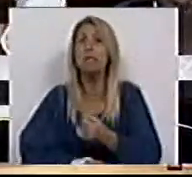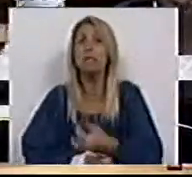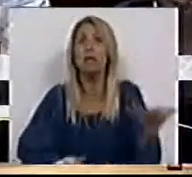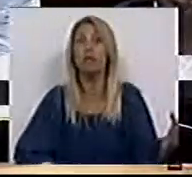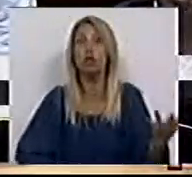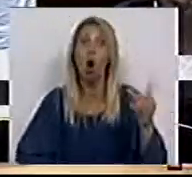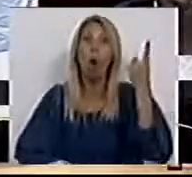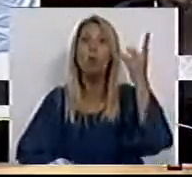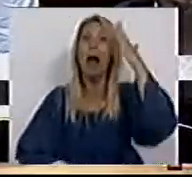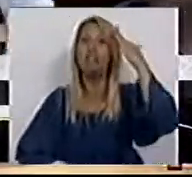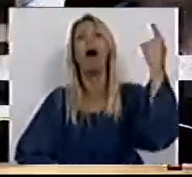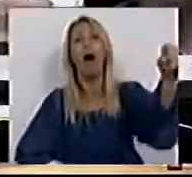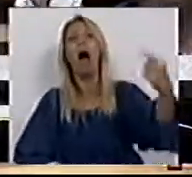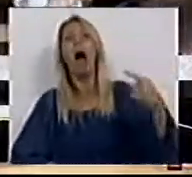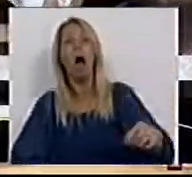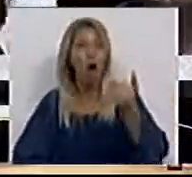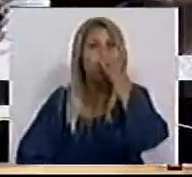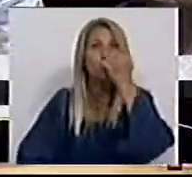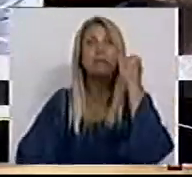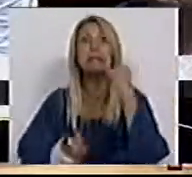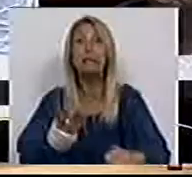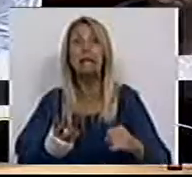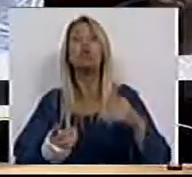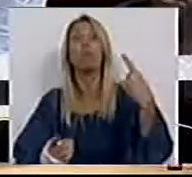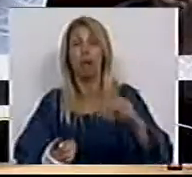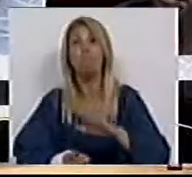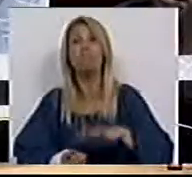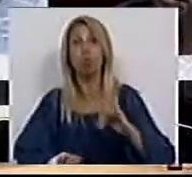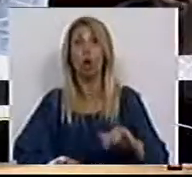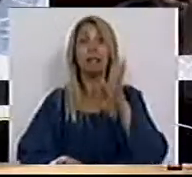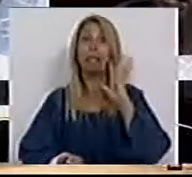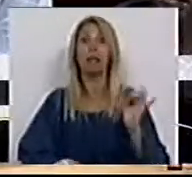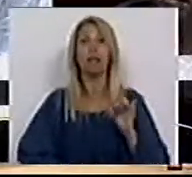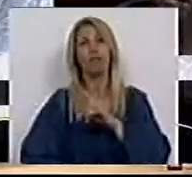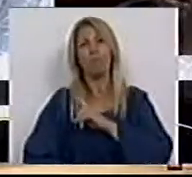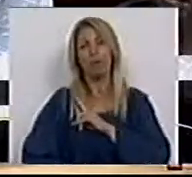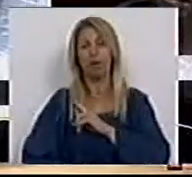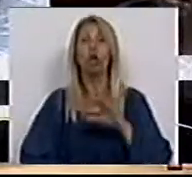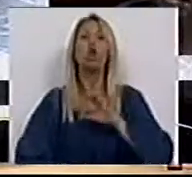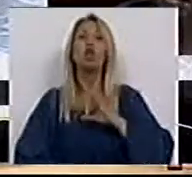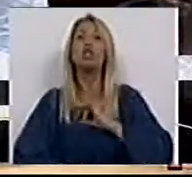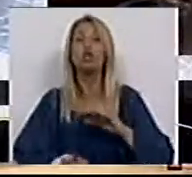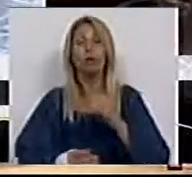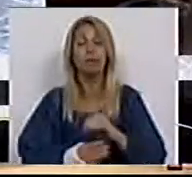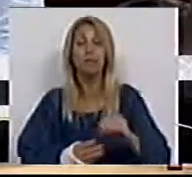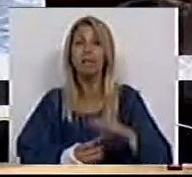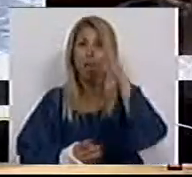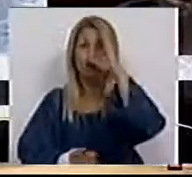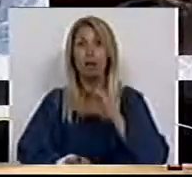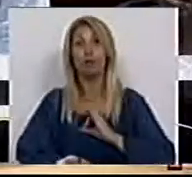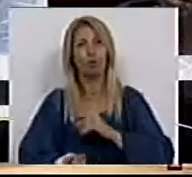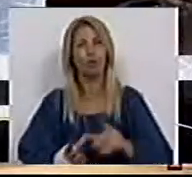que tinha e que estão em risco por causa desta tentativa de privatização. Senhor Secretário de Estado, senhores deputados, a nossa proposta é muito